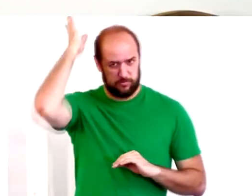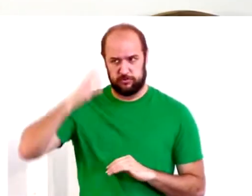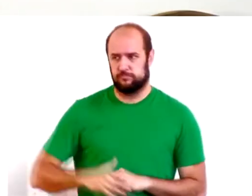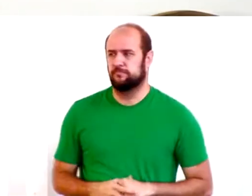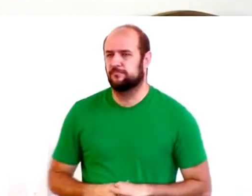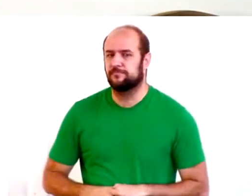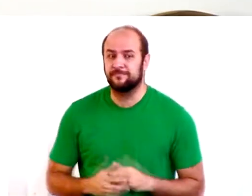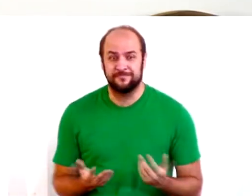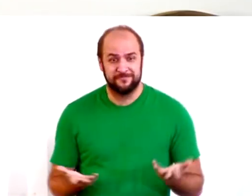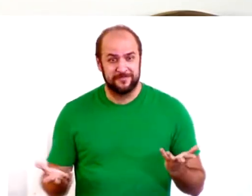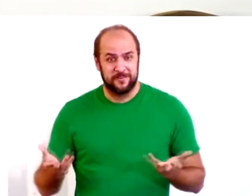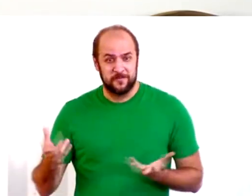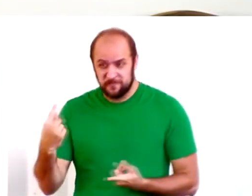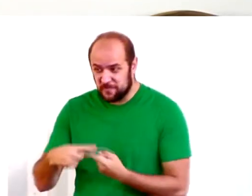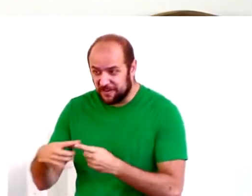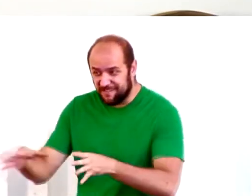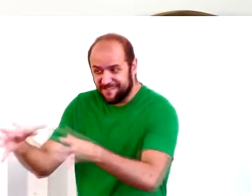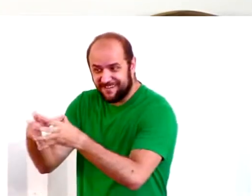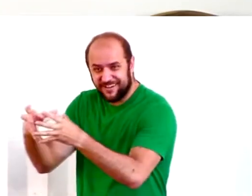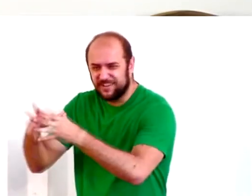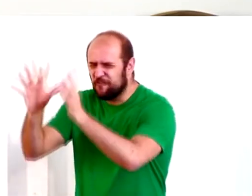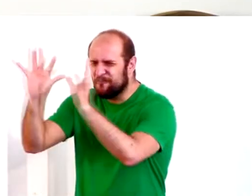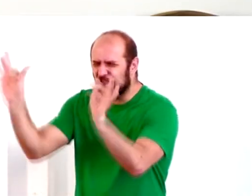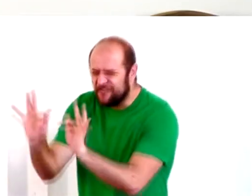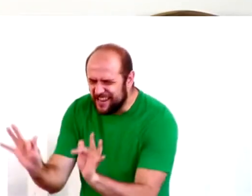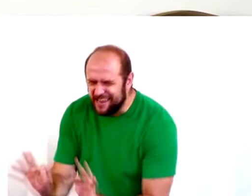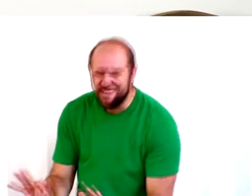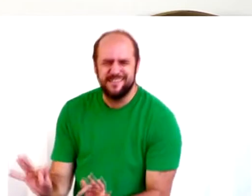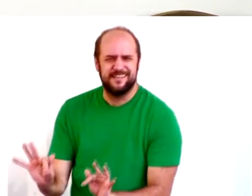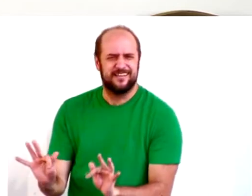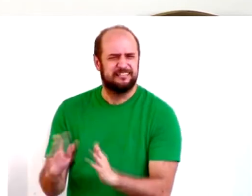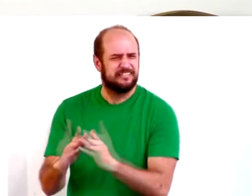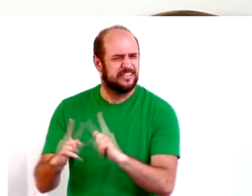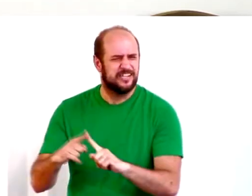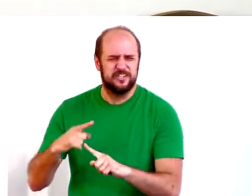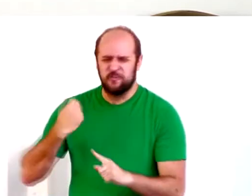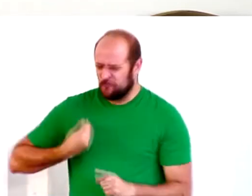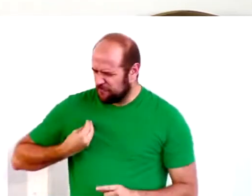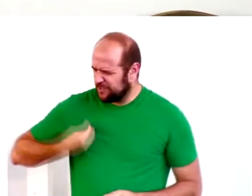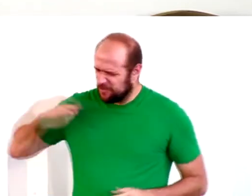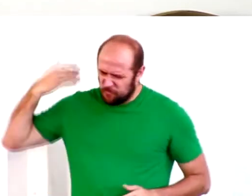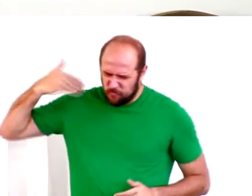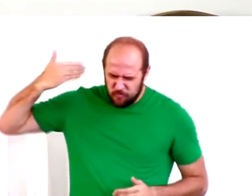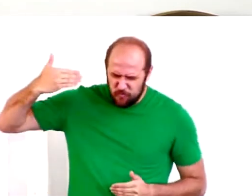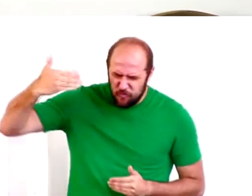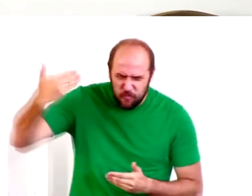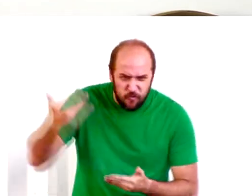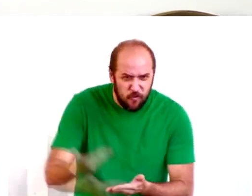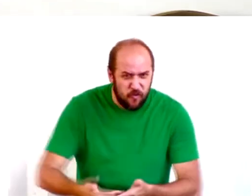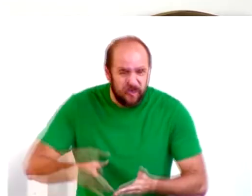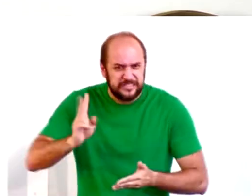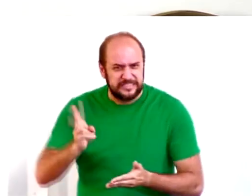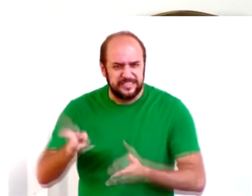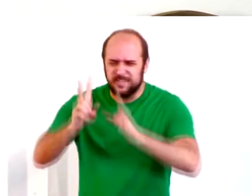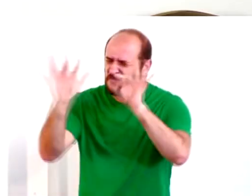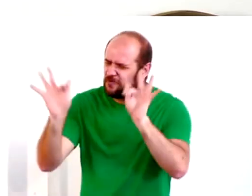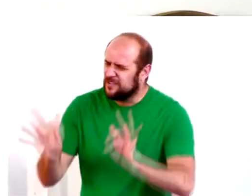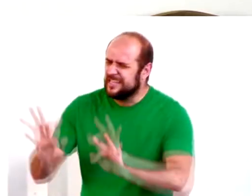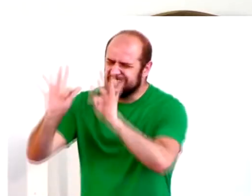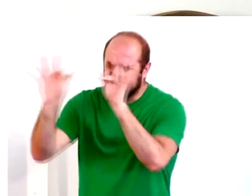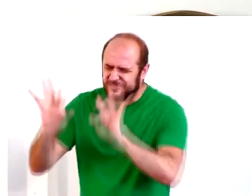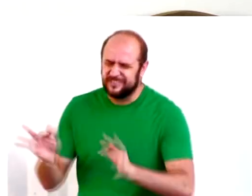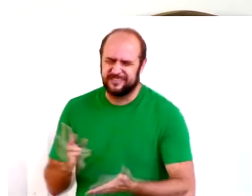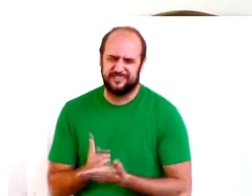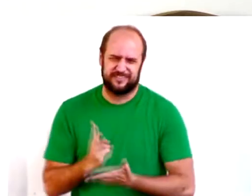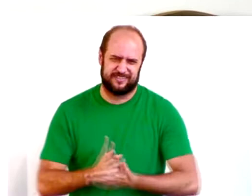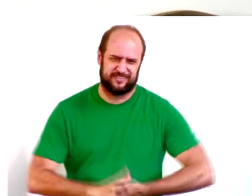testemunhou, a igreja sempre cantou ao Senhor, a igreja sempre louvou ao Senhor. John Bunyan, que escreveu